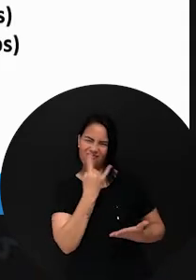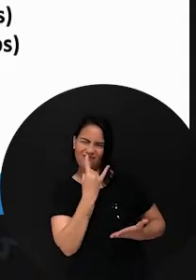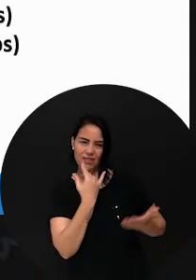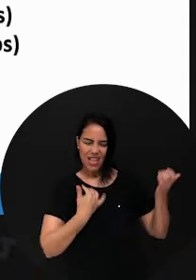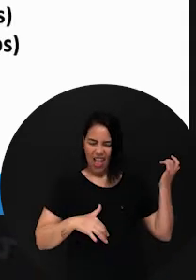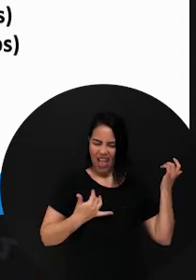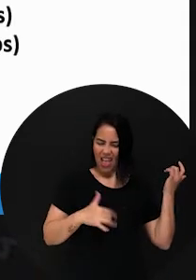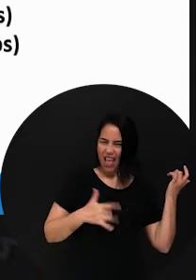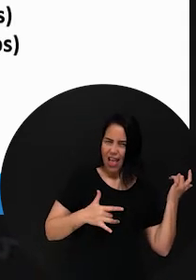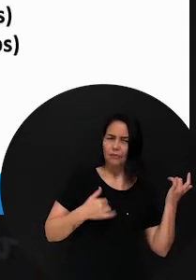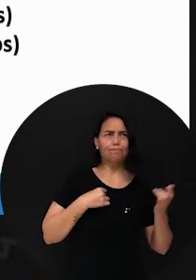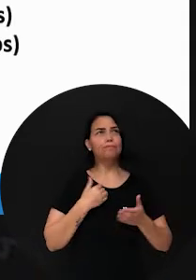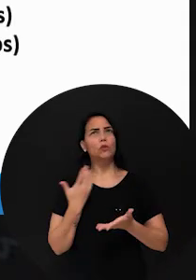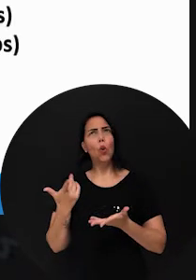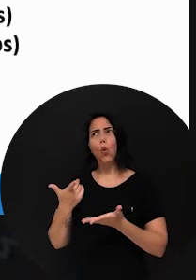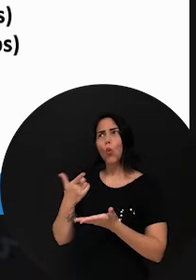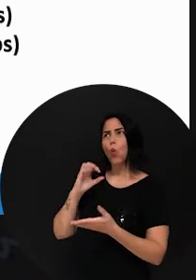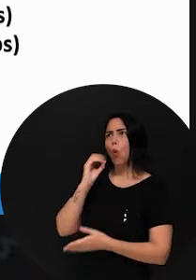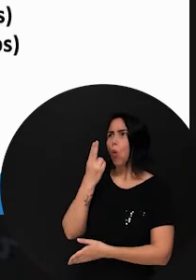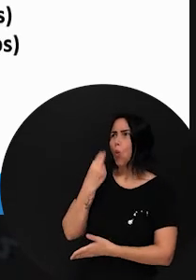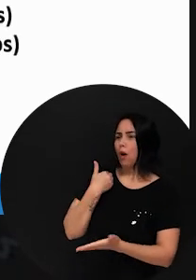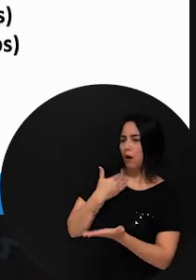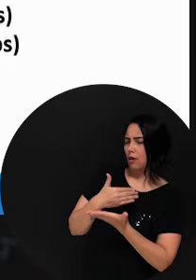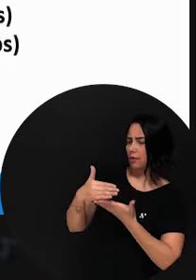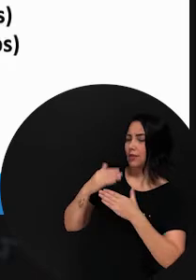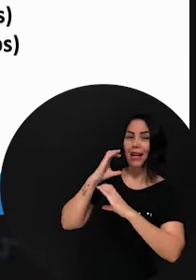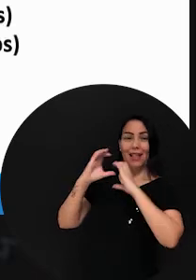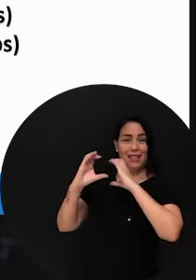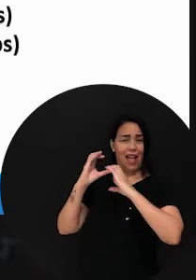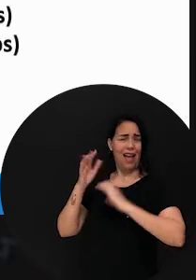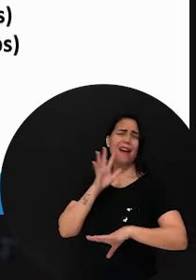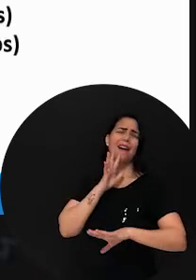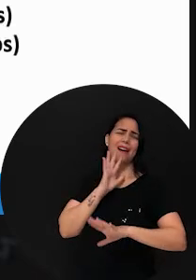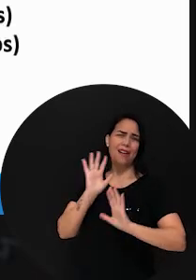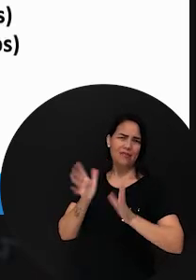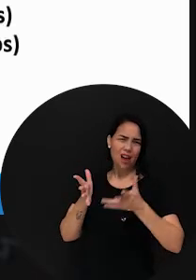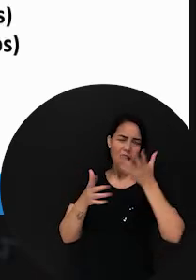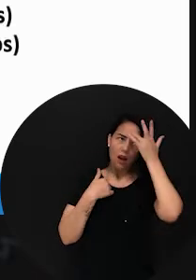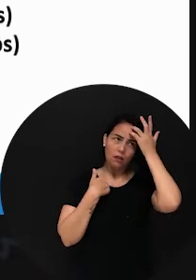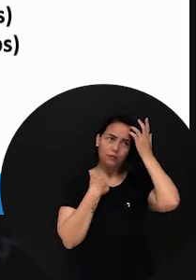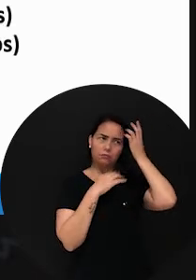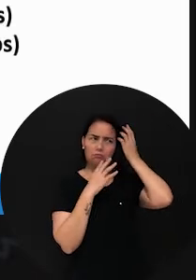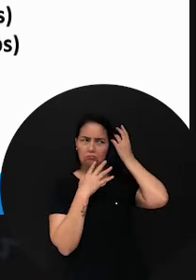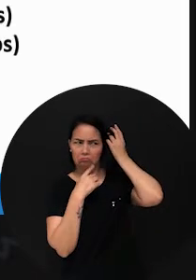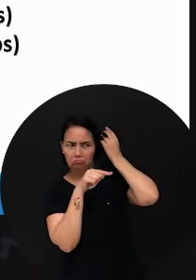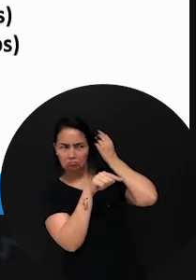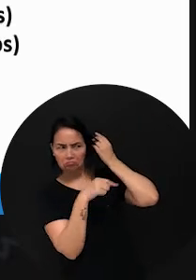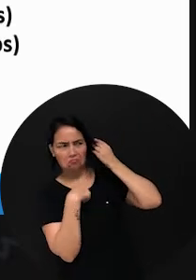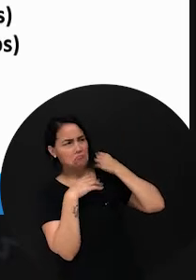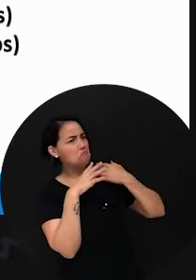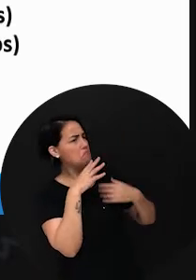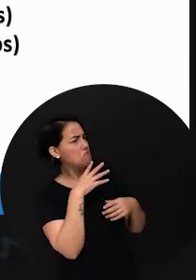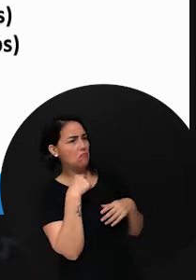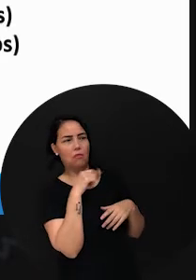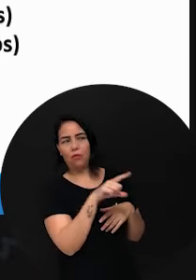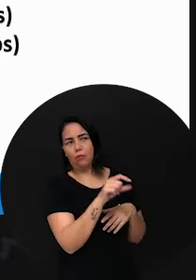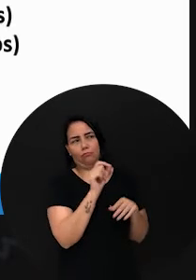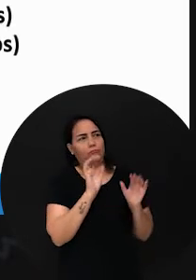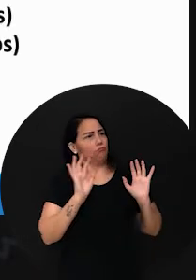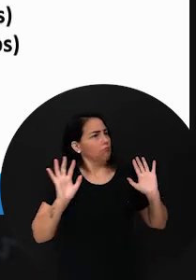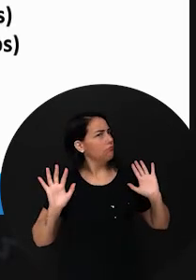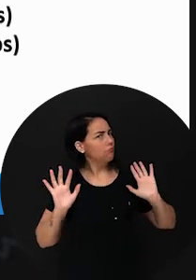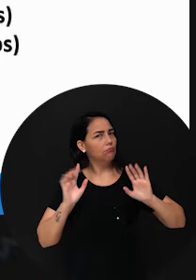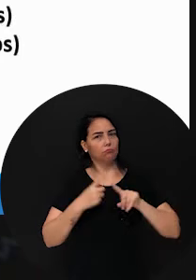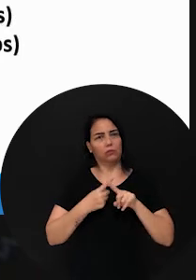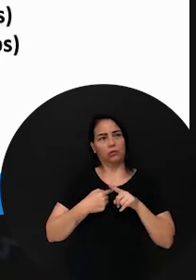conhecido. Vou começar a cantar, porque esse eu já conheço. Né? Não vou arriscar um instrumento lá, tuba, um instrumento mais desconhecido, porque eu acho que eu